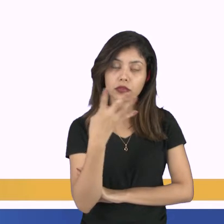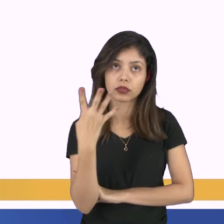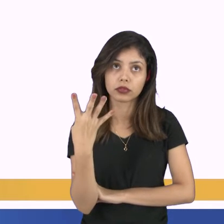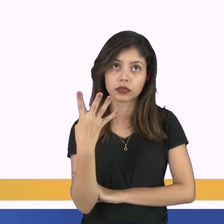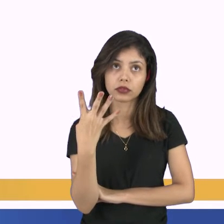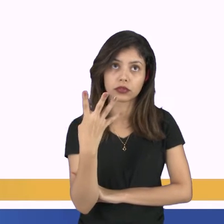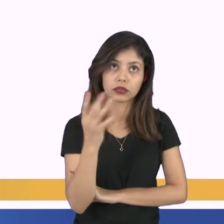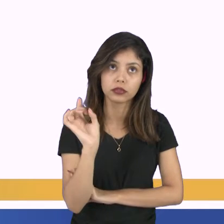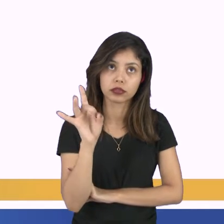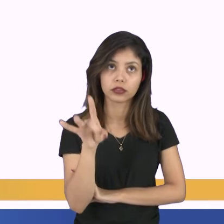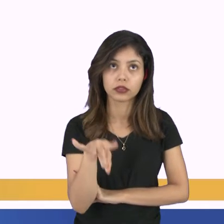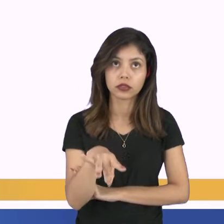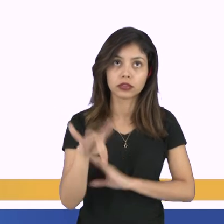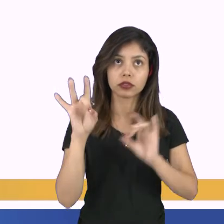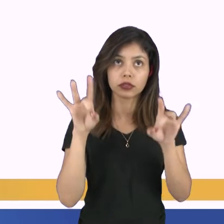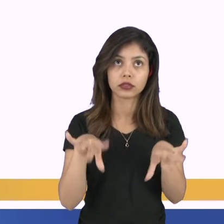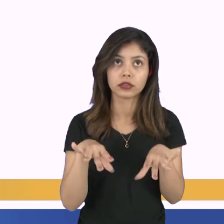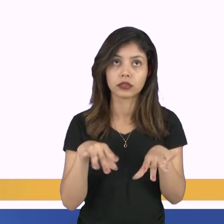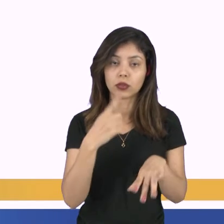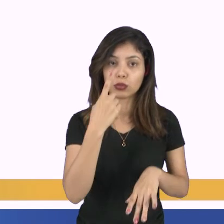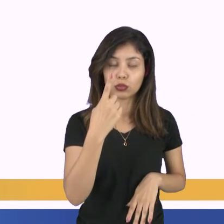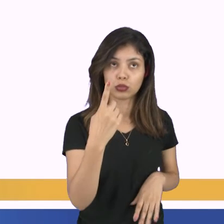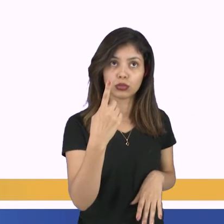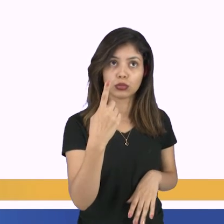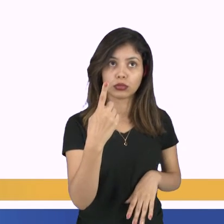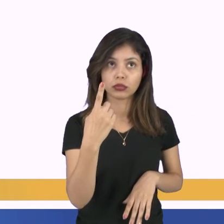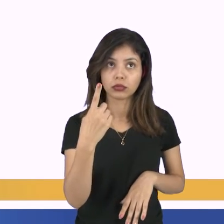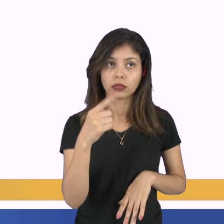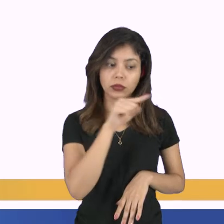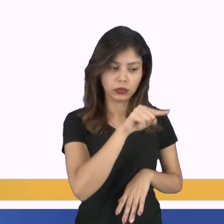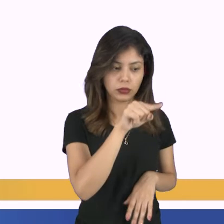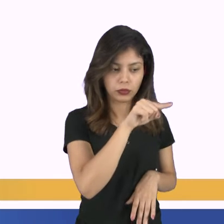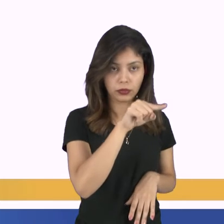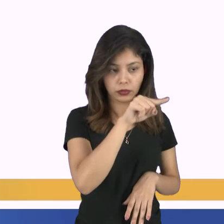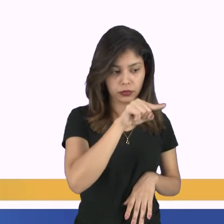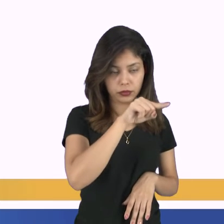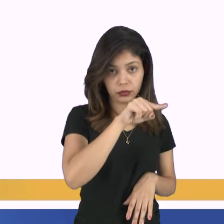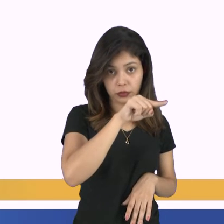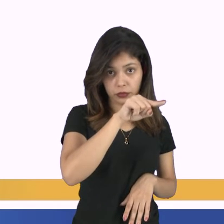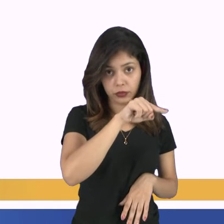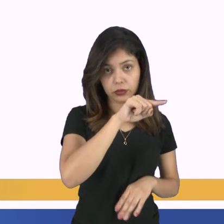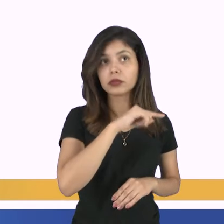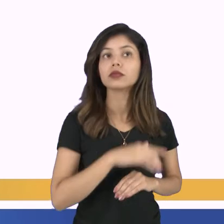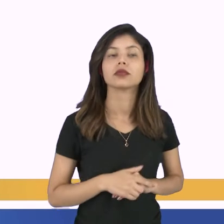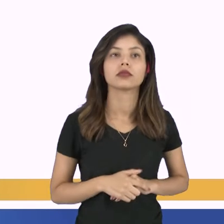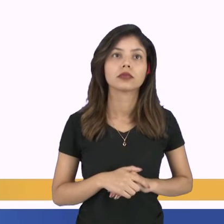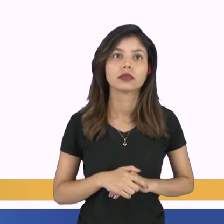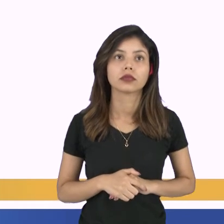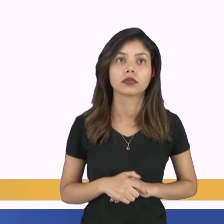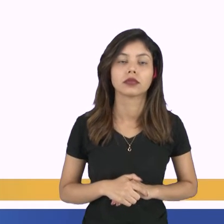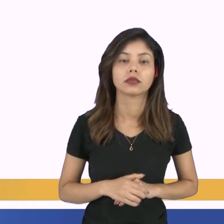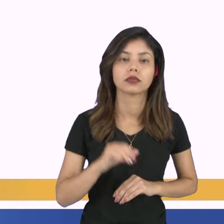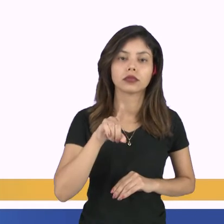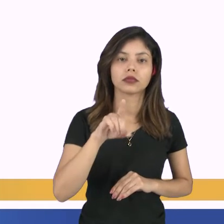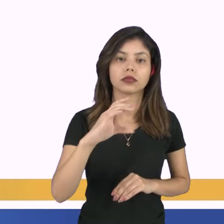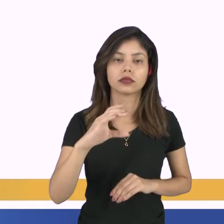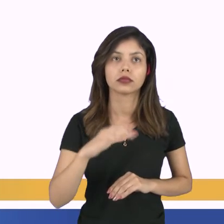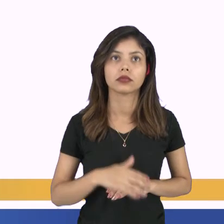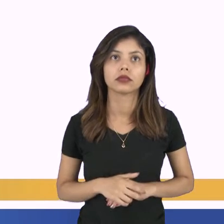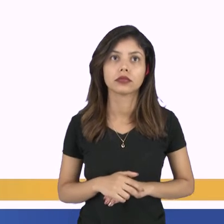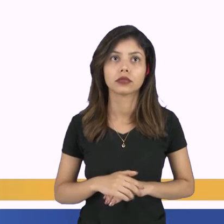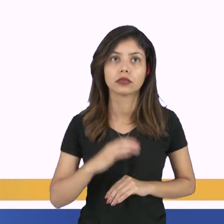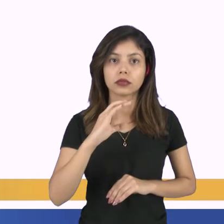quantidade de elétrons na última camada. Então, aqui, ó, um elétron, representado aqui pela bolinha vermelha, um elétron. O cloro